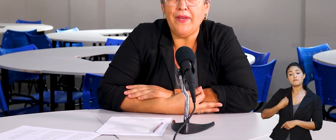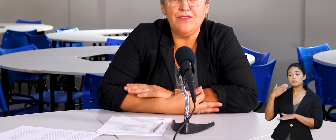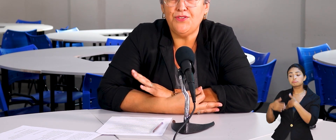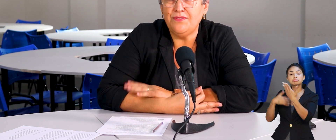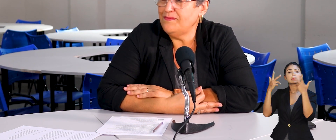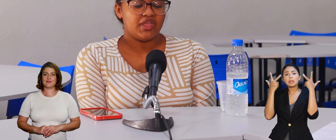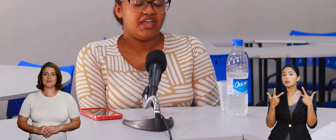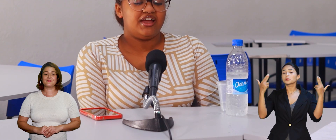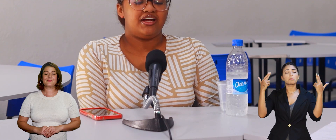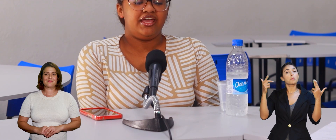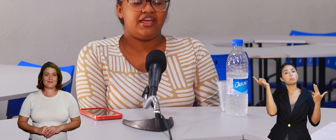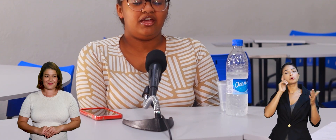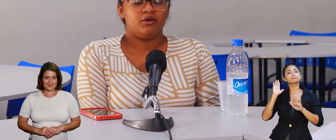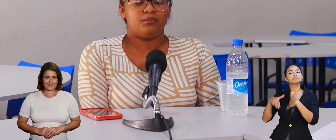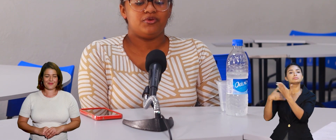naturalmente.